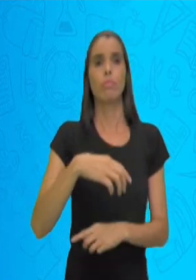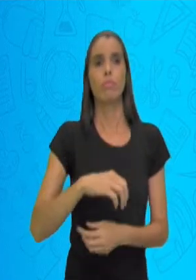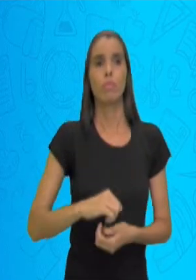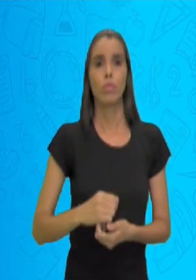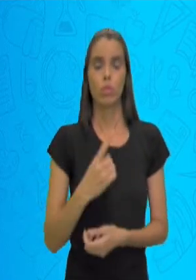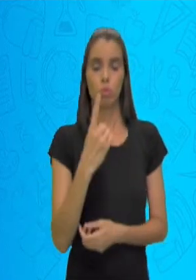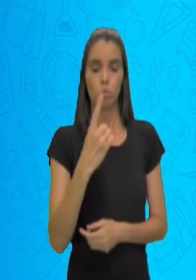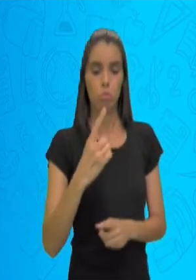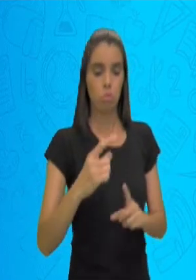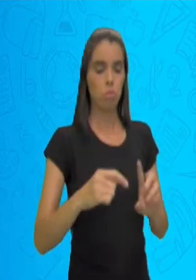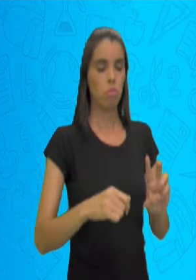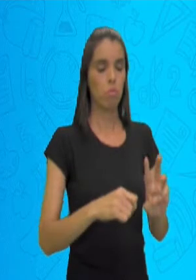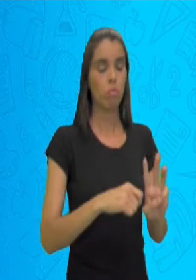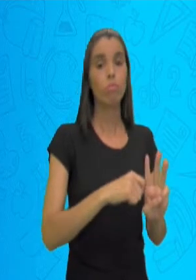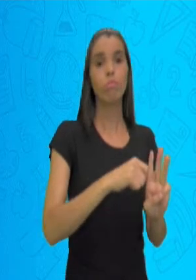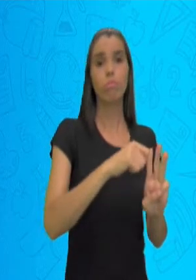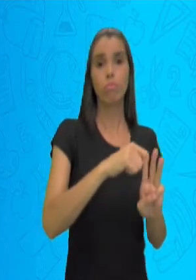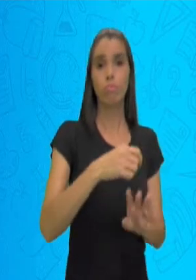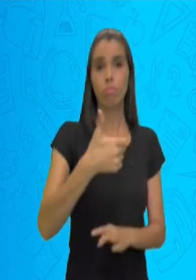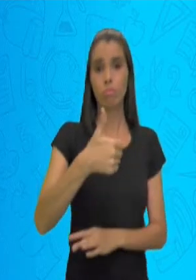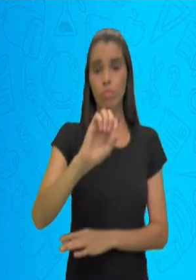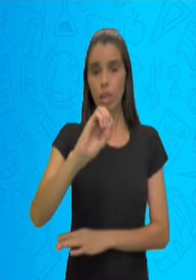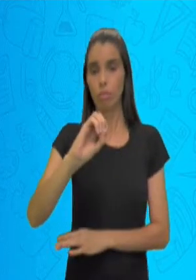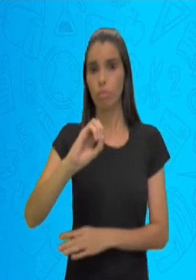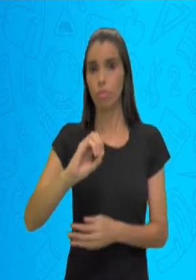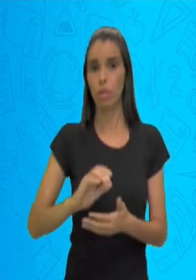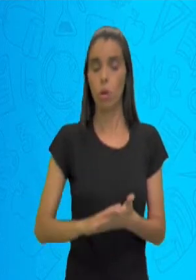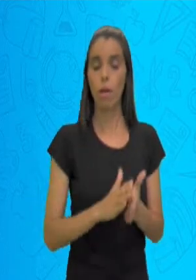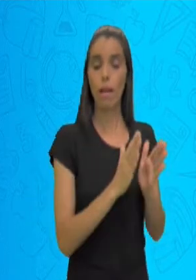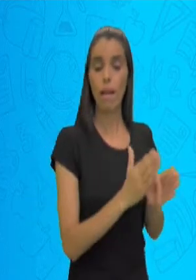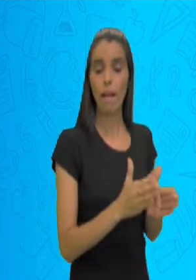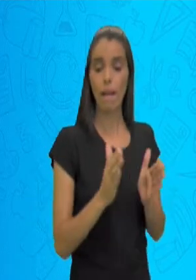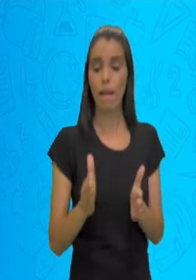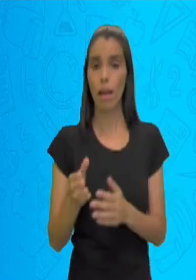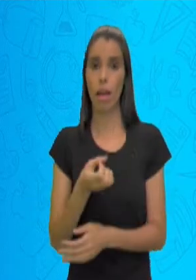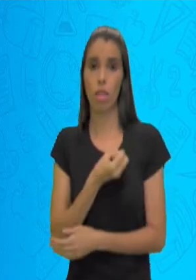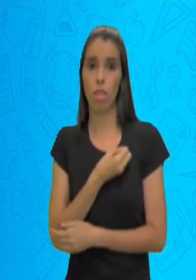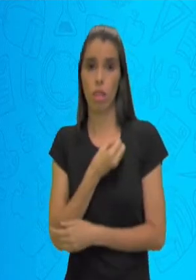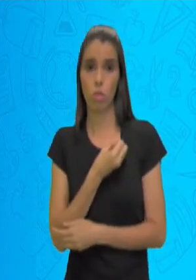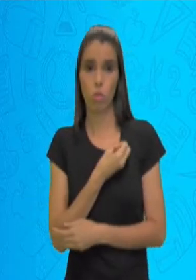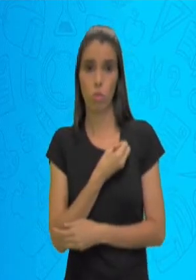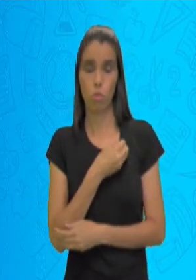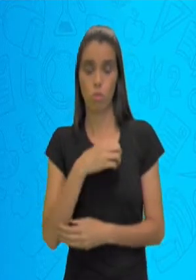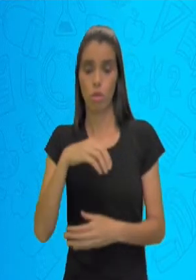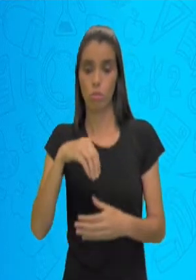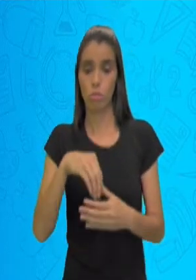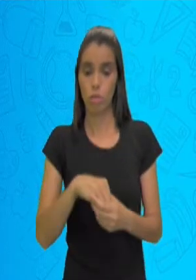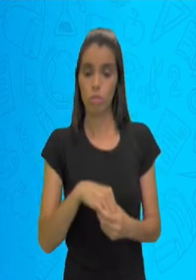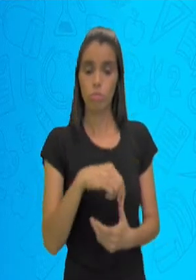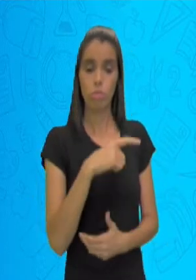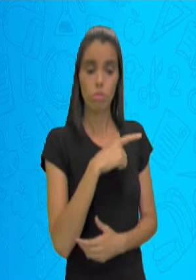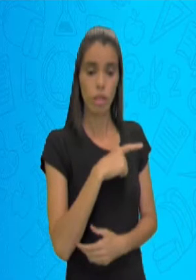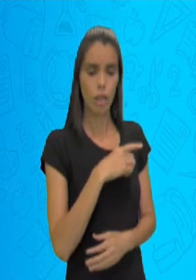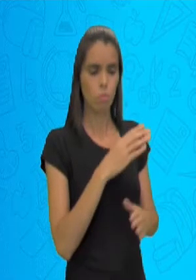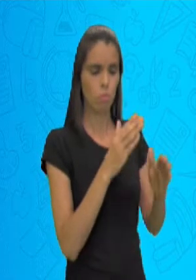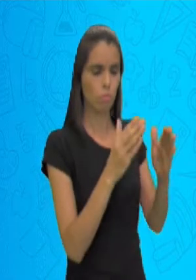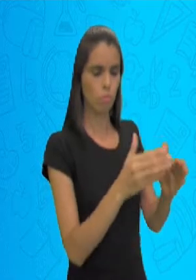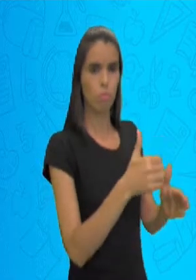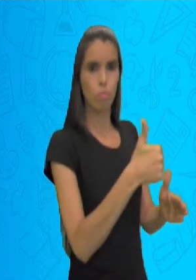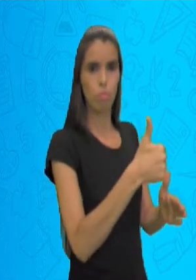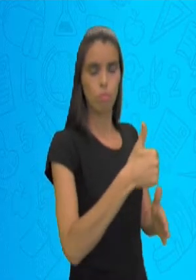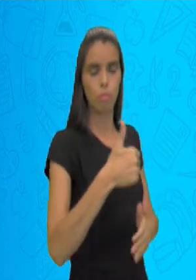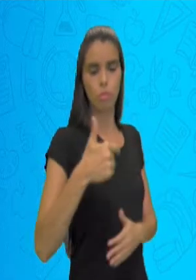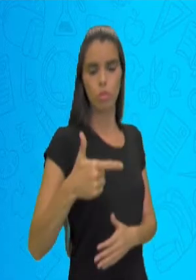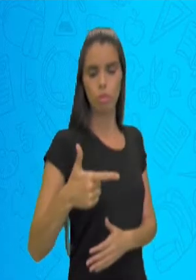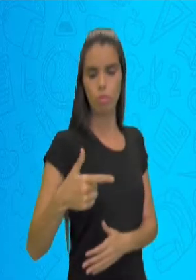Cada algarismo ocupa uma ordem. Então, aqui vai aparecer